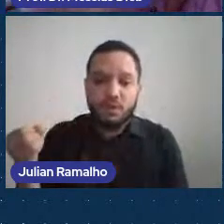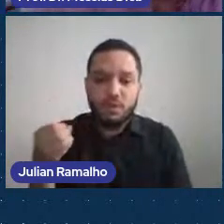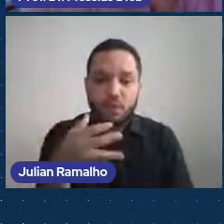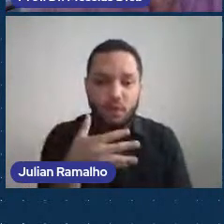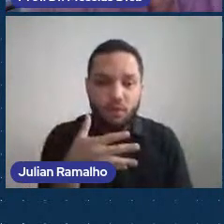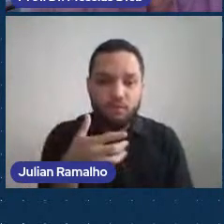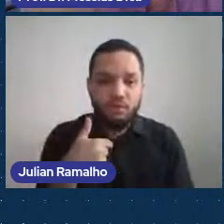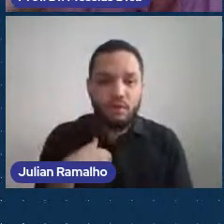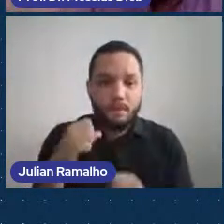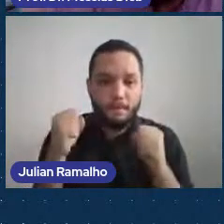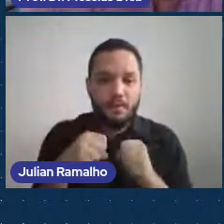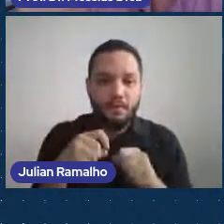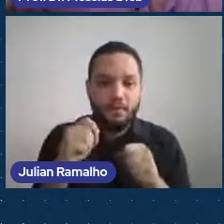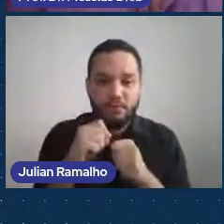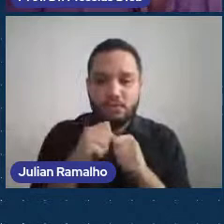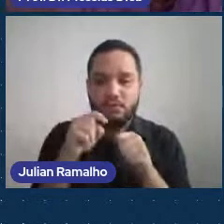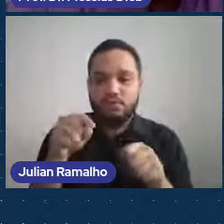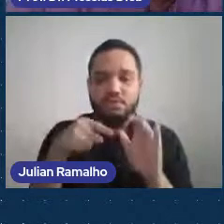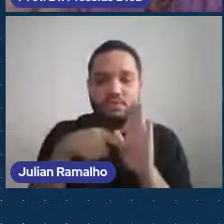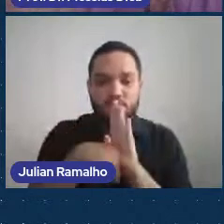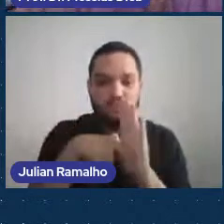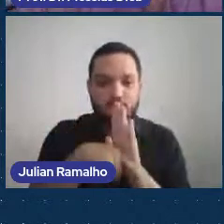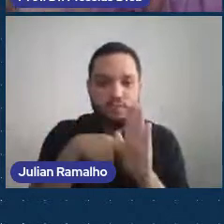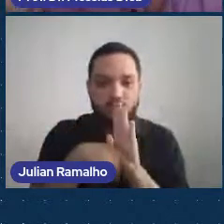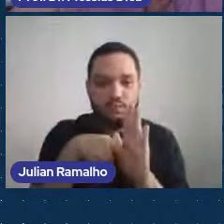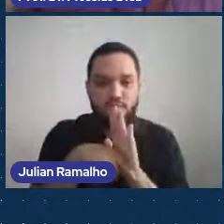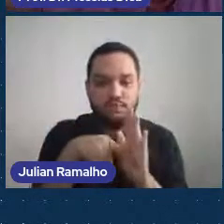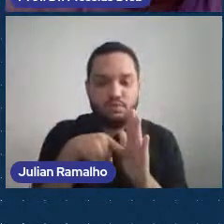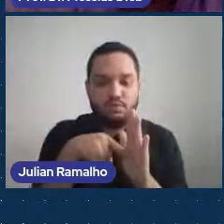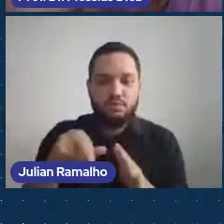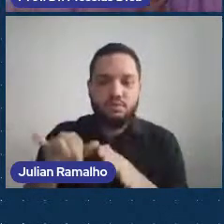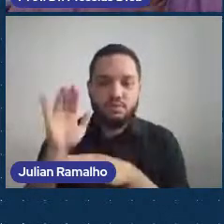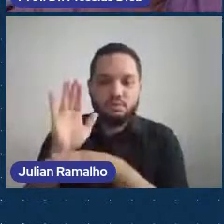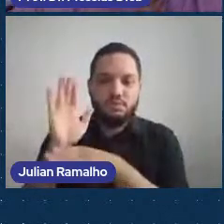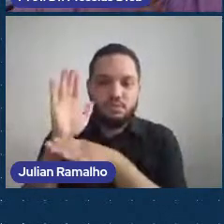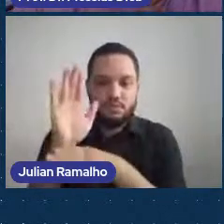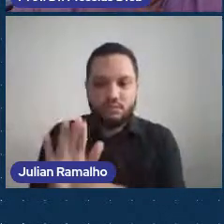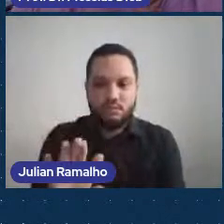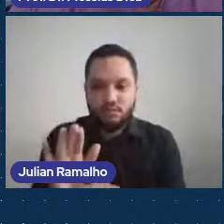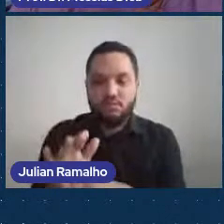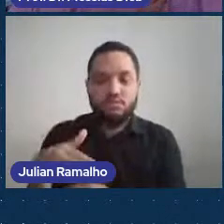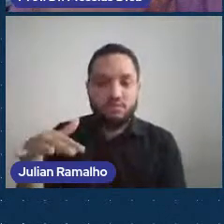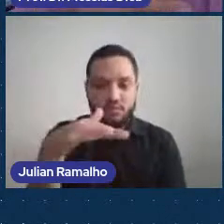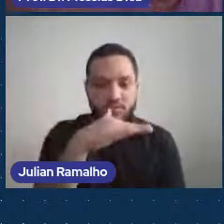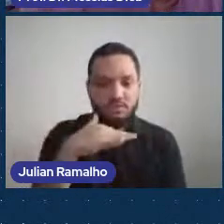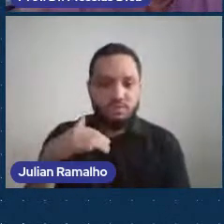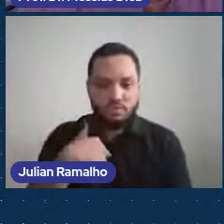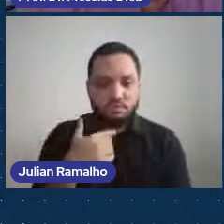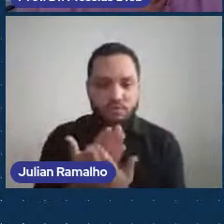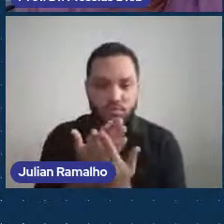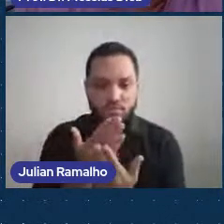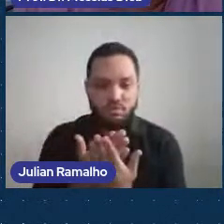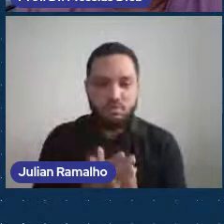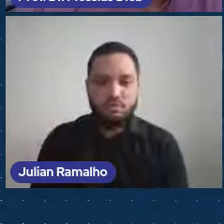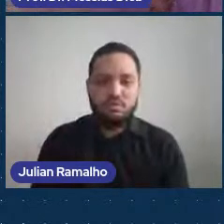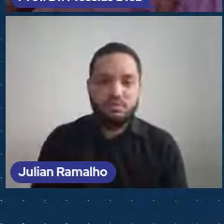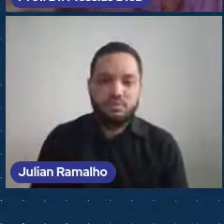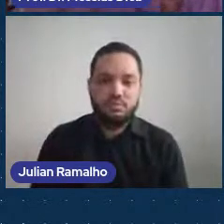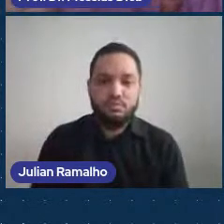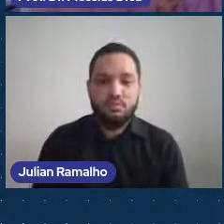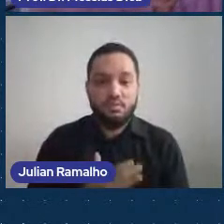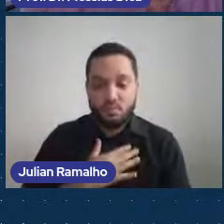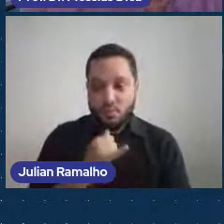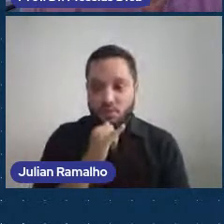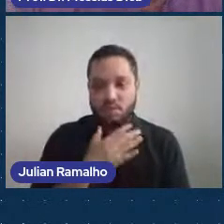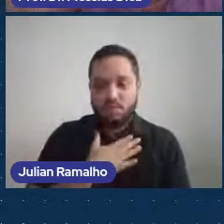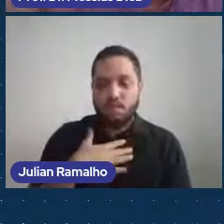possa trazer com essa pesquisa que vai beneficiar, contribuir com a área que eu estou estudando, por exemplo, no meu caso, educação. Se